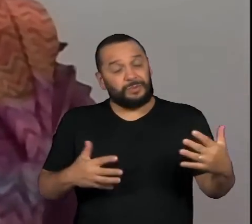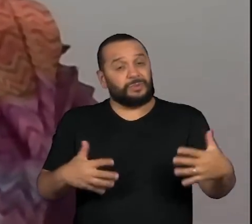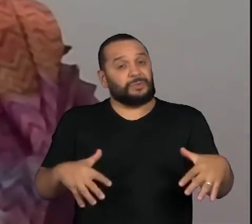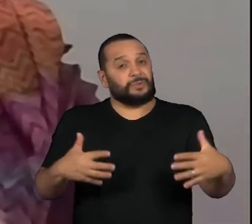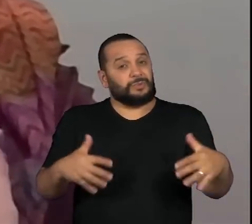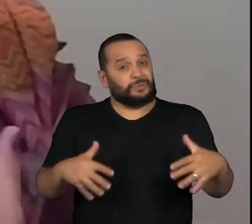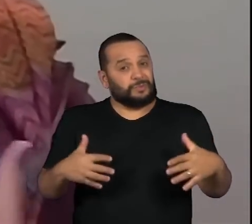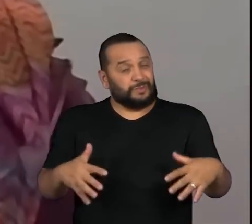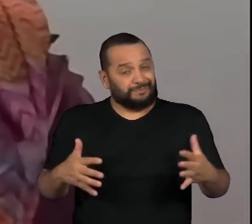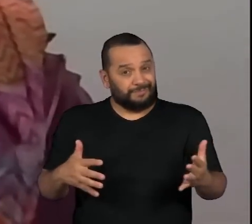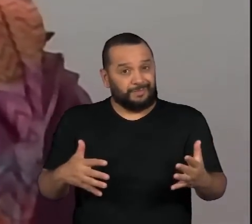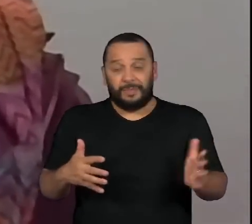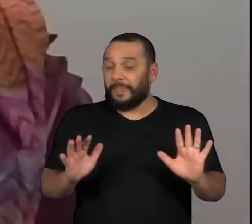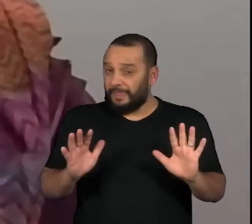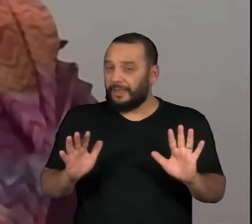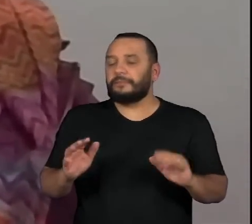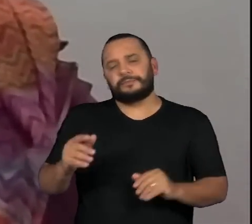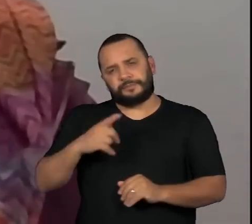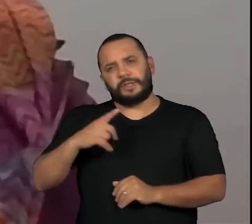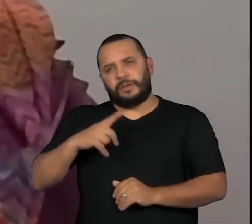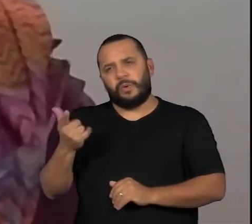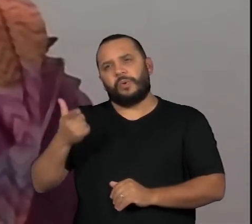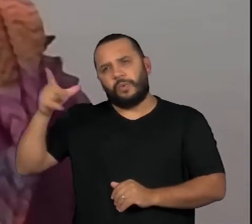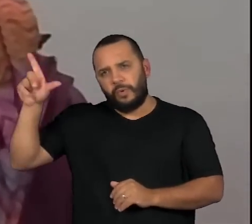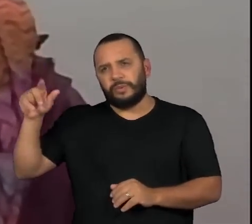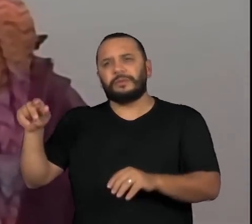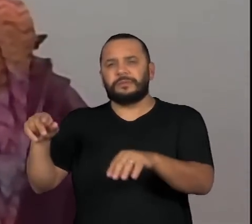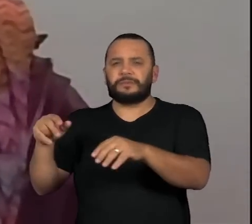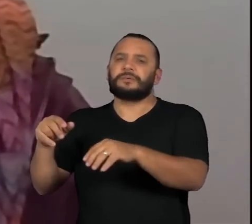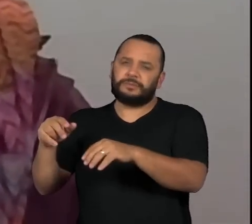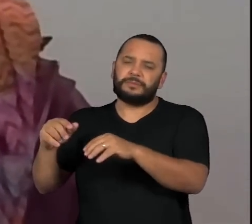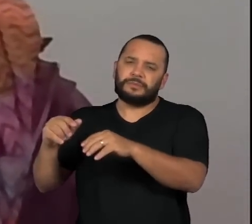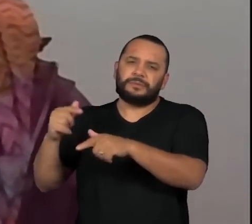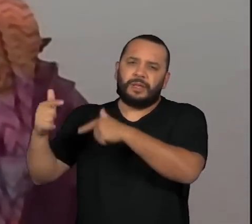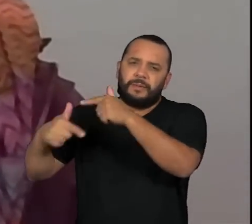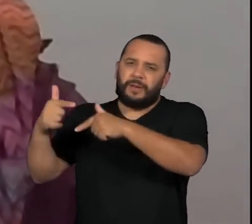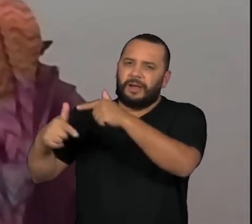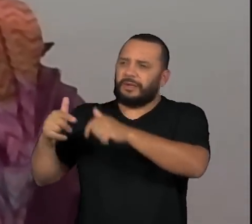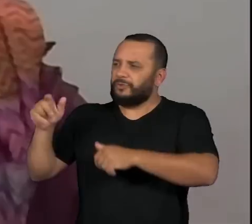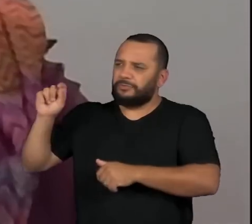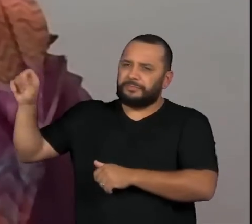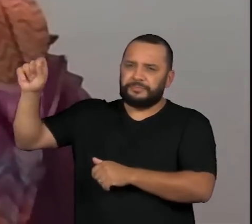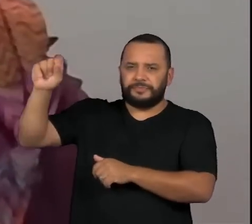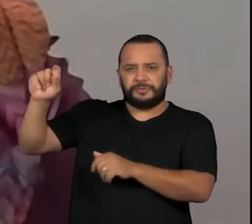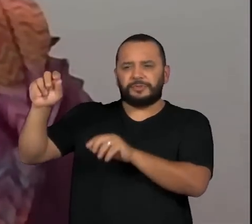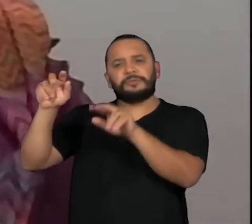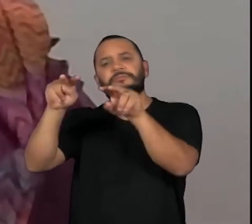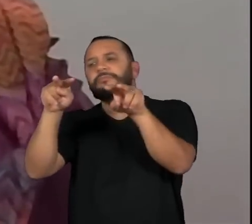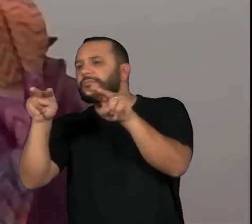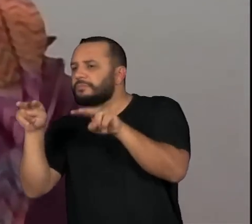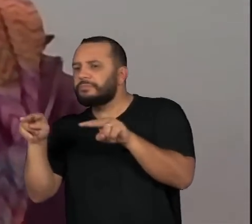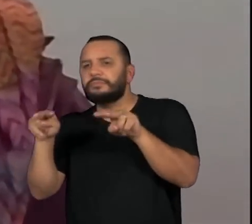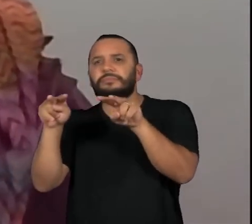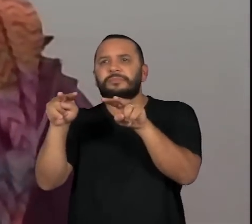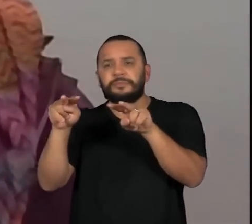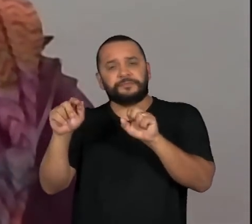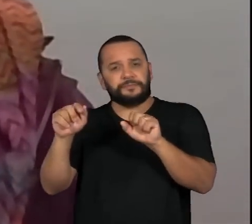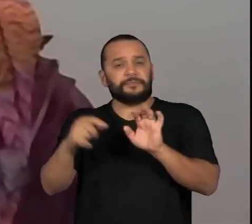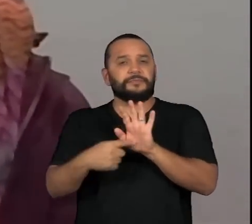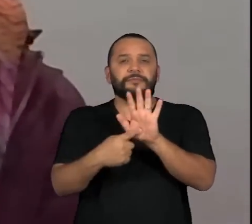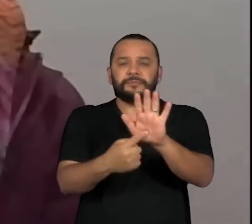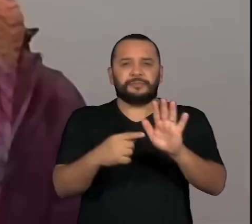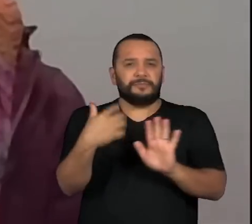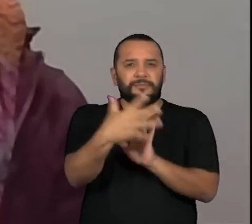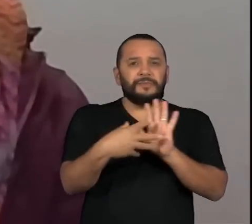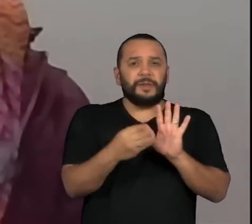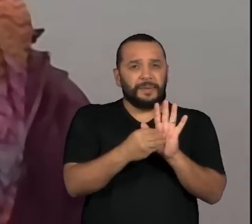ele vai em congruência com outros trabalhos de observação, por exemplo, de experimentação, que mostram que a Amazônia ela está